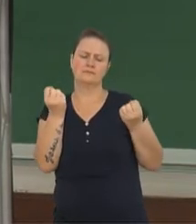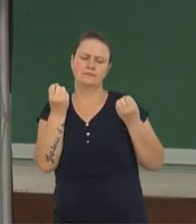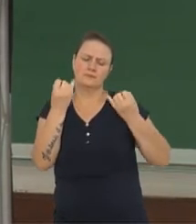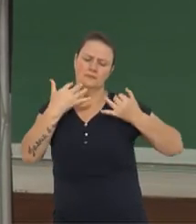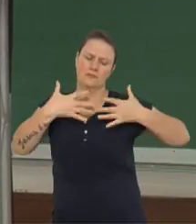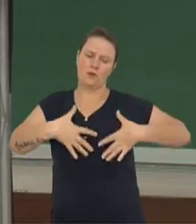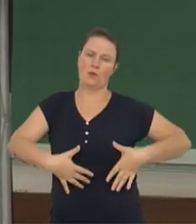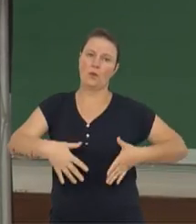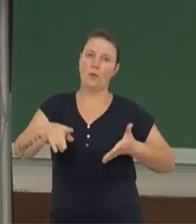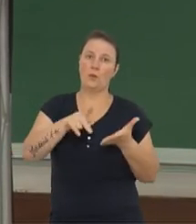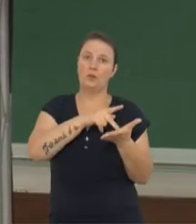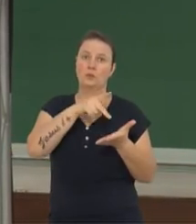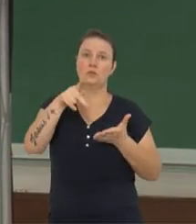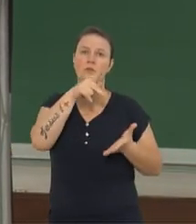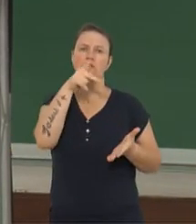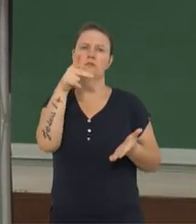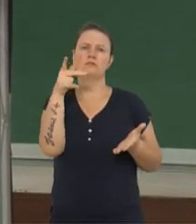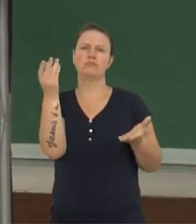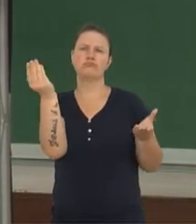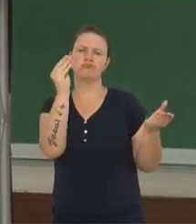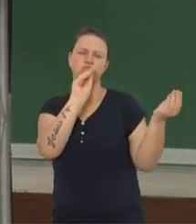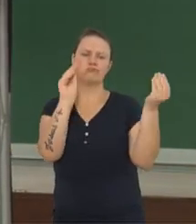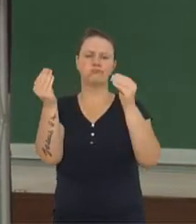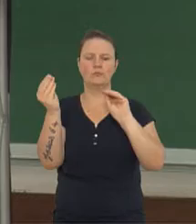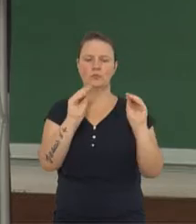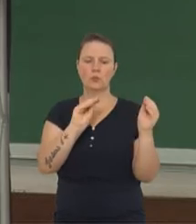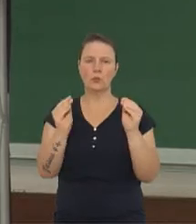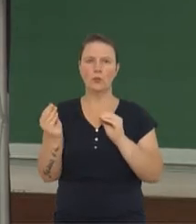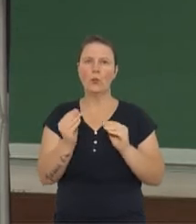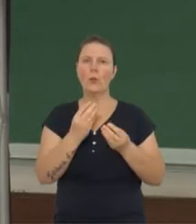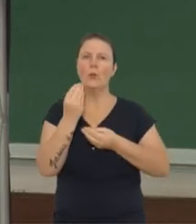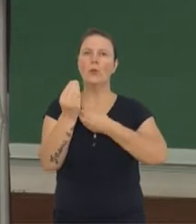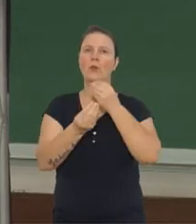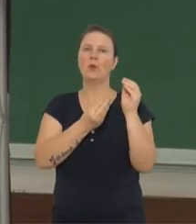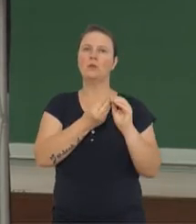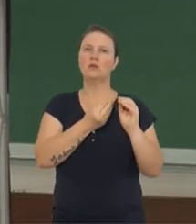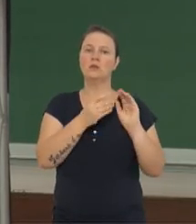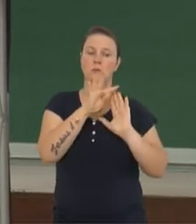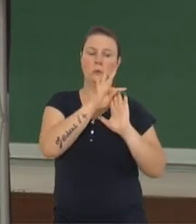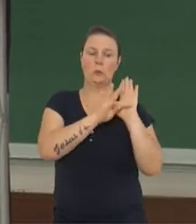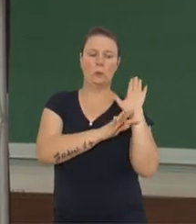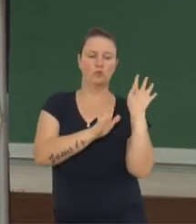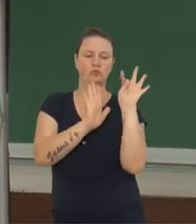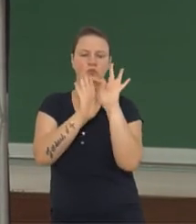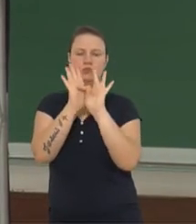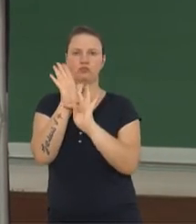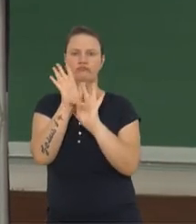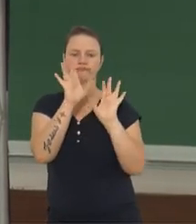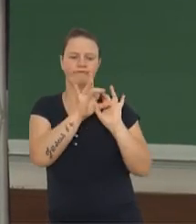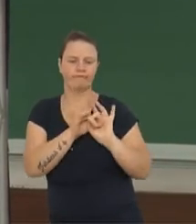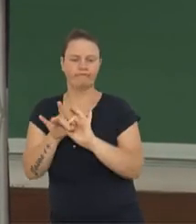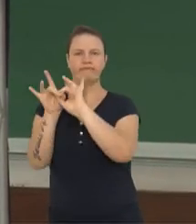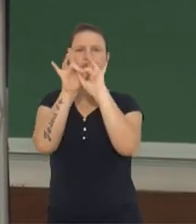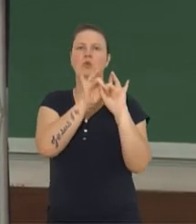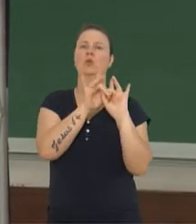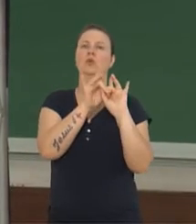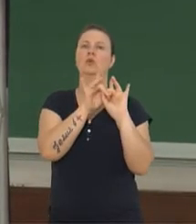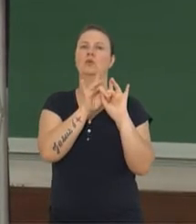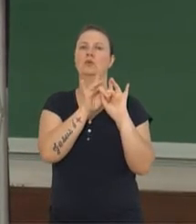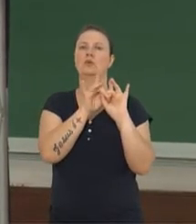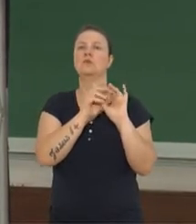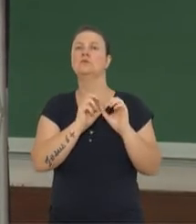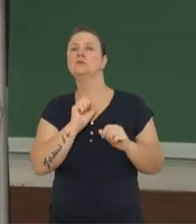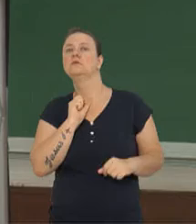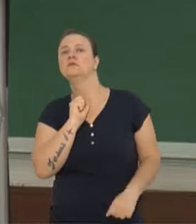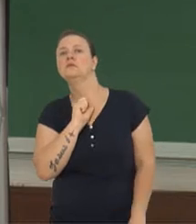Lembram disso? A organização do poema e nós vimos uma possível intertextualidade. Lembra os títulos dos poemas? Si tuviera